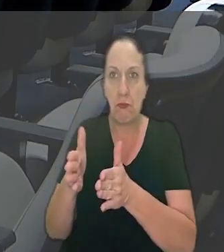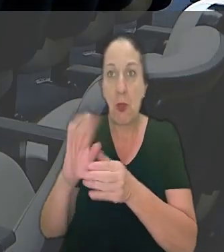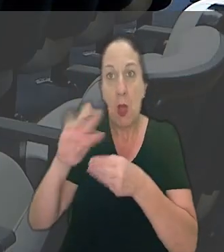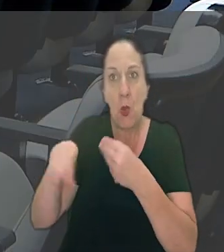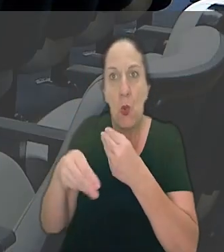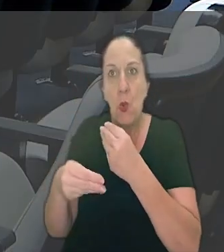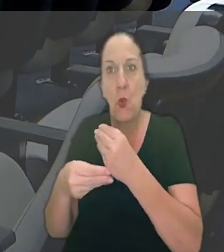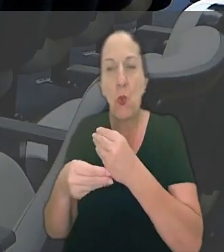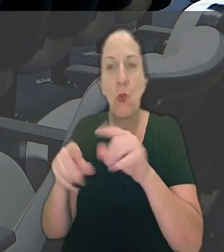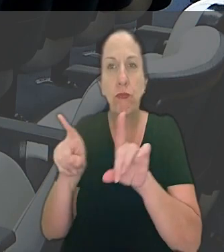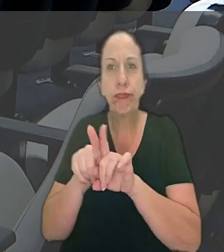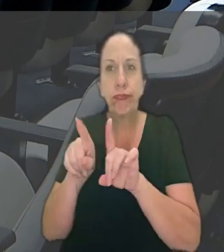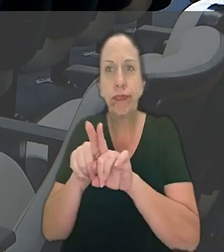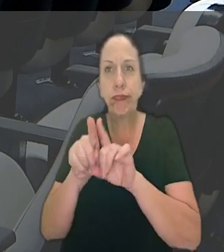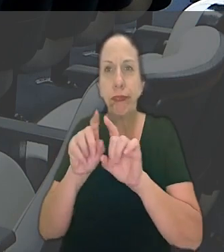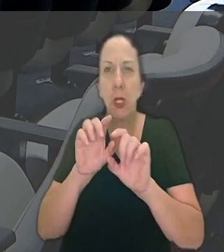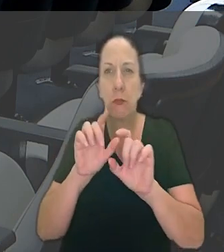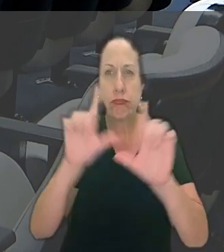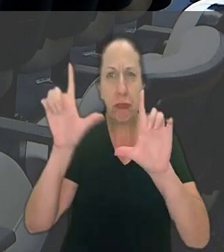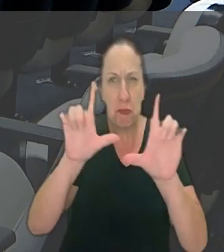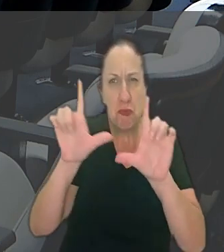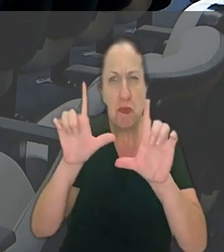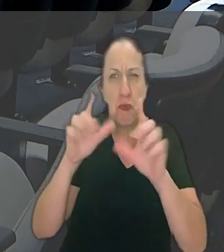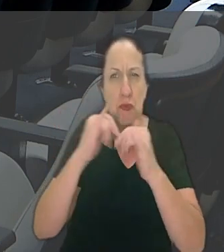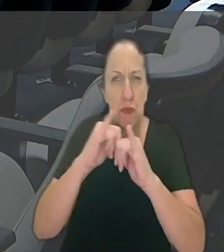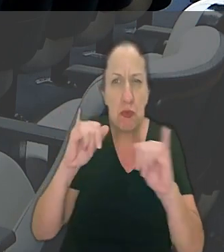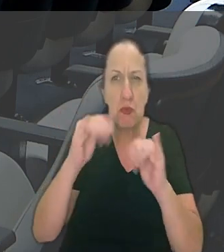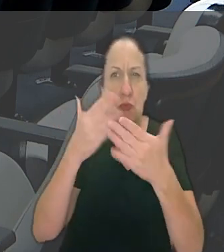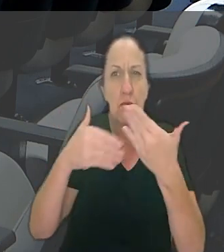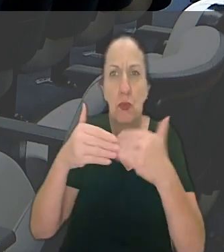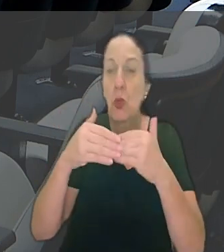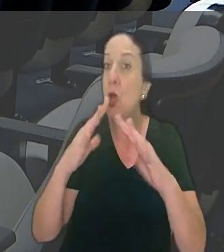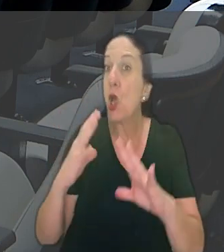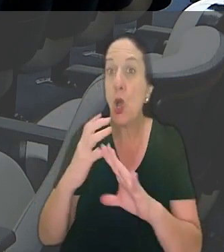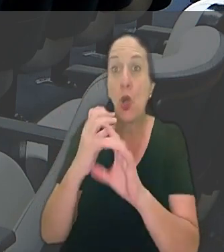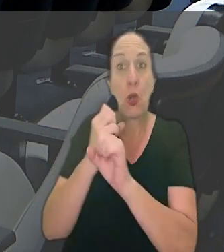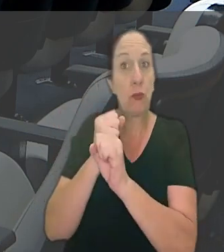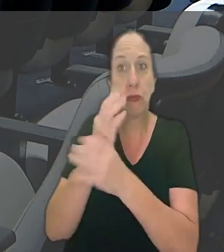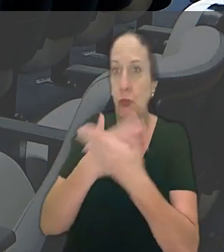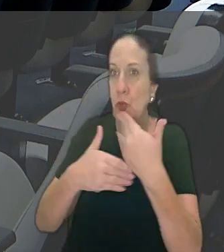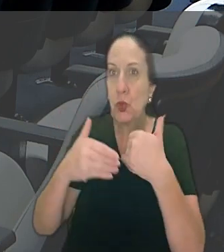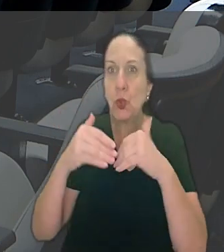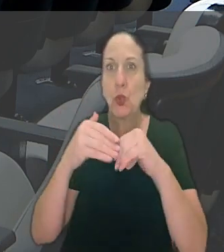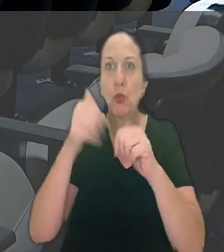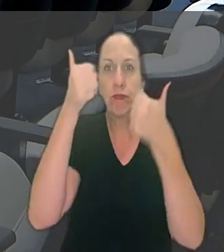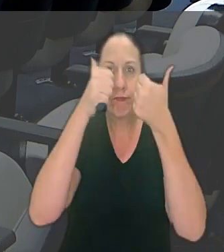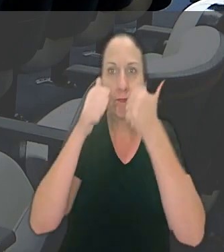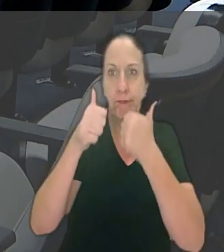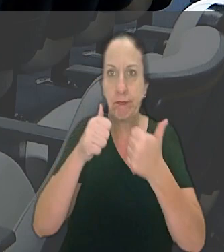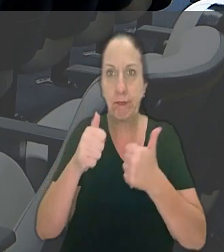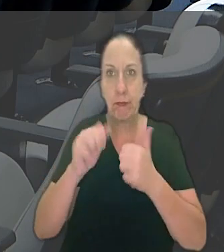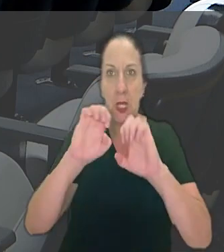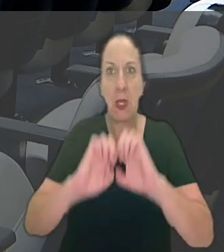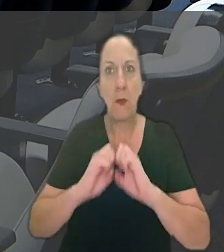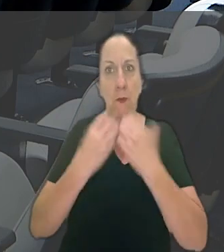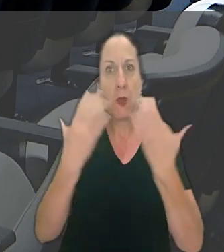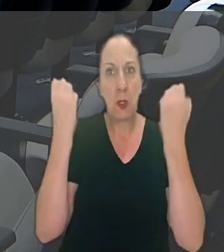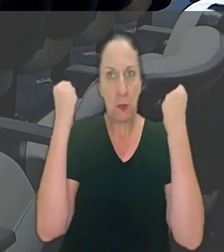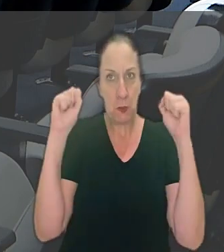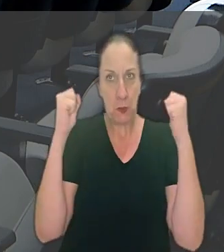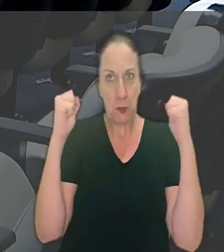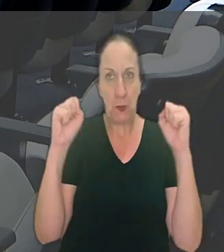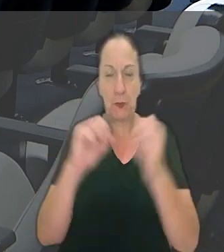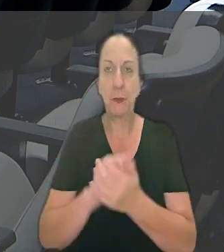da parcela deveria incluir, além da transmissão dos jogos, toda a receita proveniente da exploração das imagens do